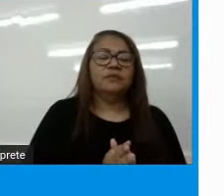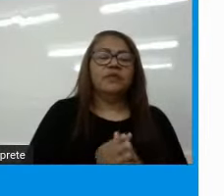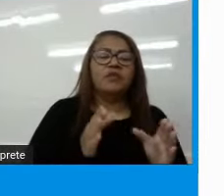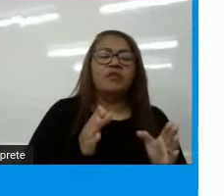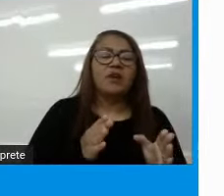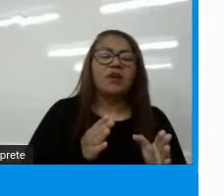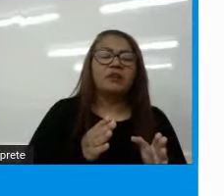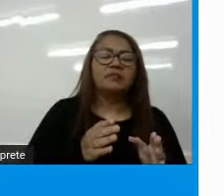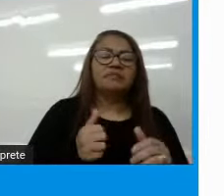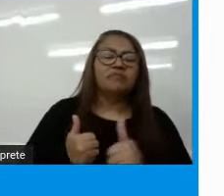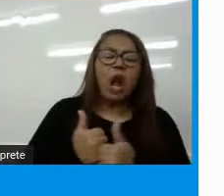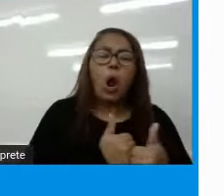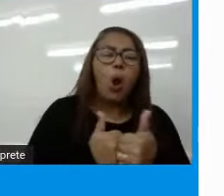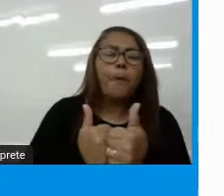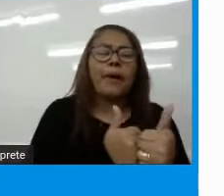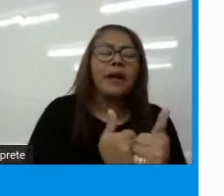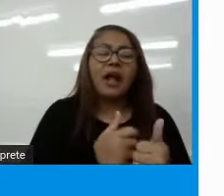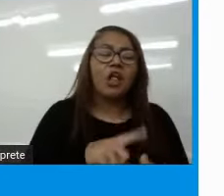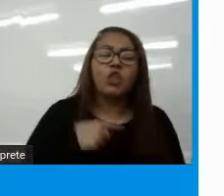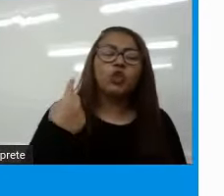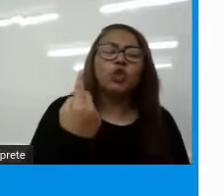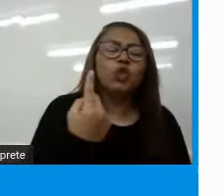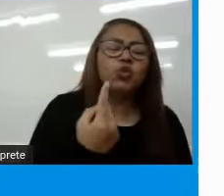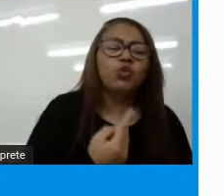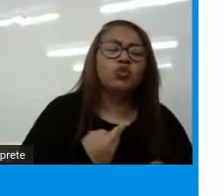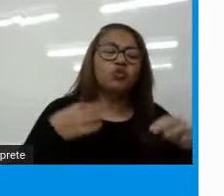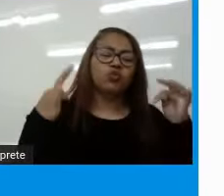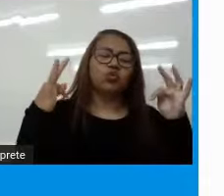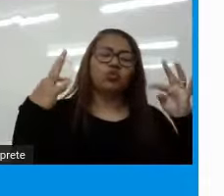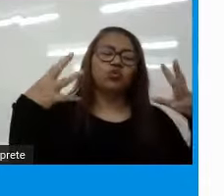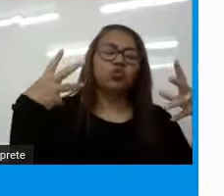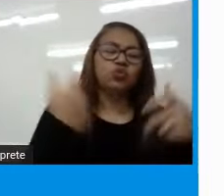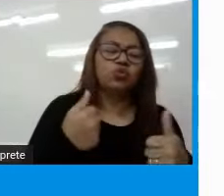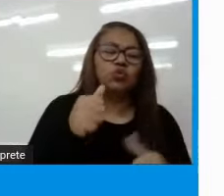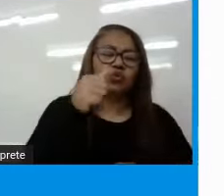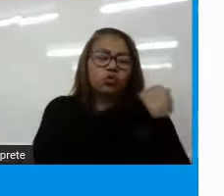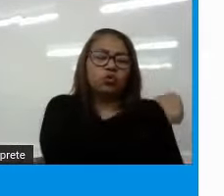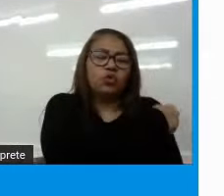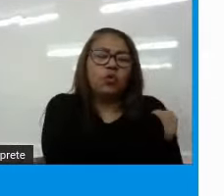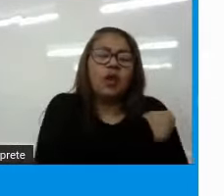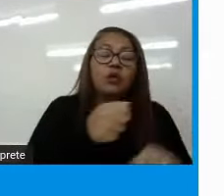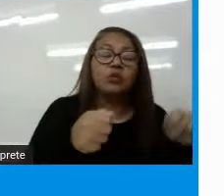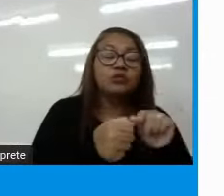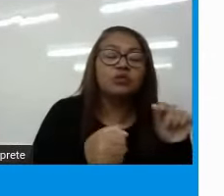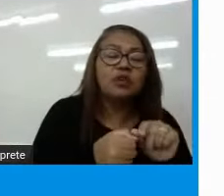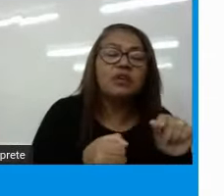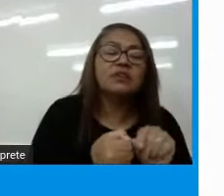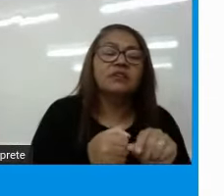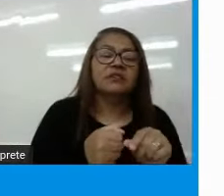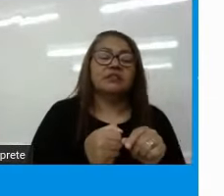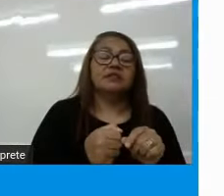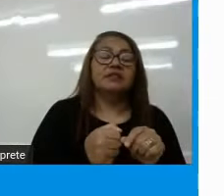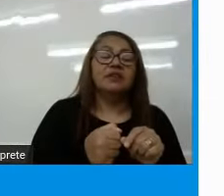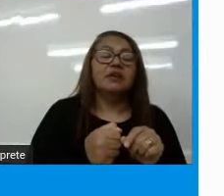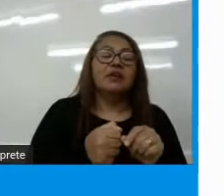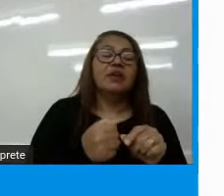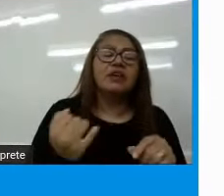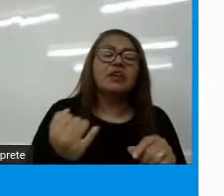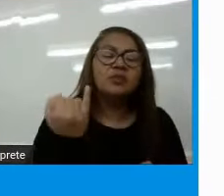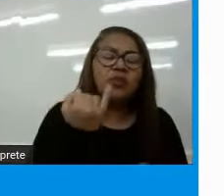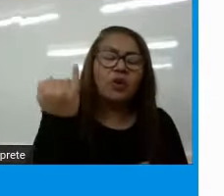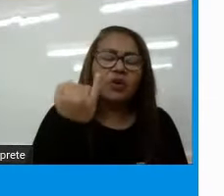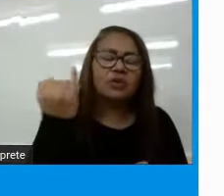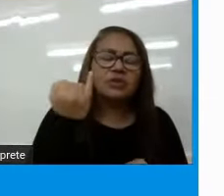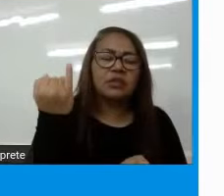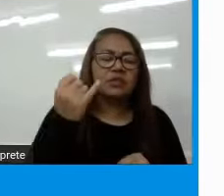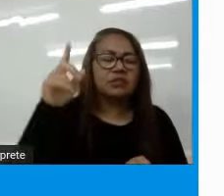estudantes estão fazendo. Então, é fundamental que vocês alimentem diariamente ou programem a disponibilidade